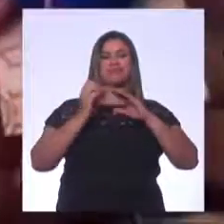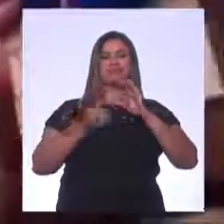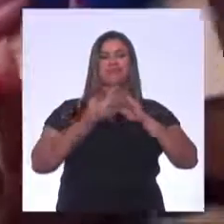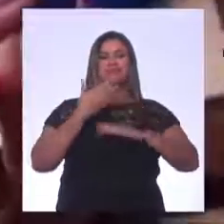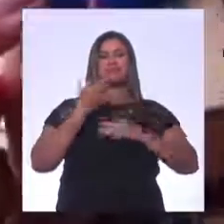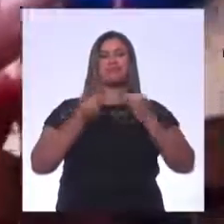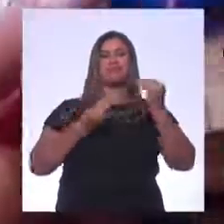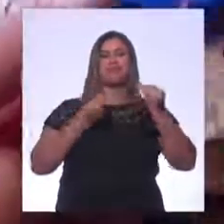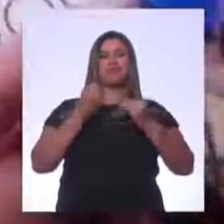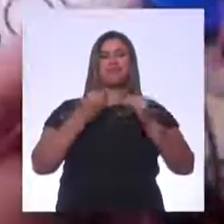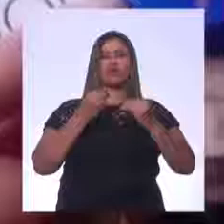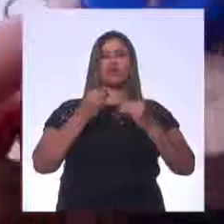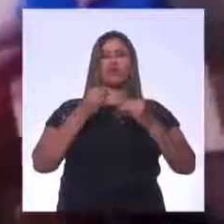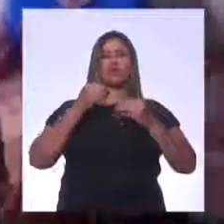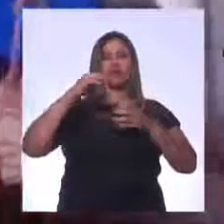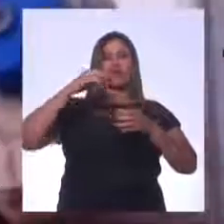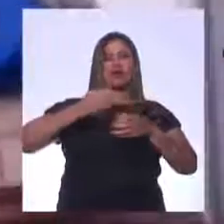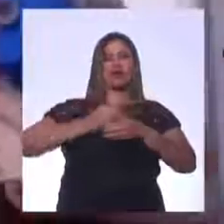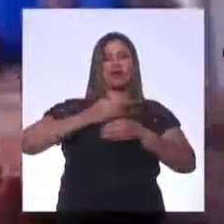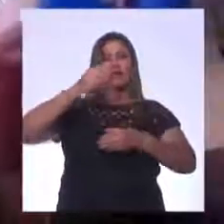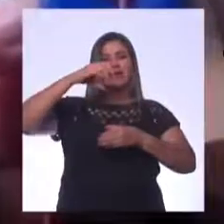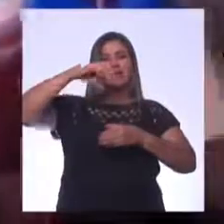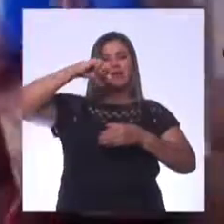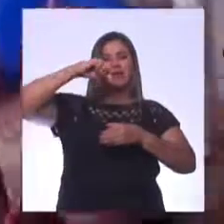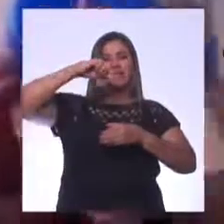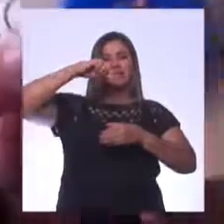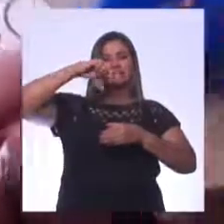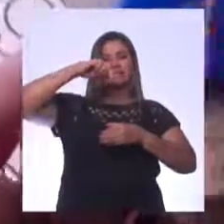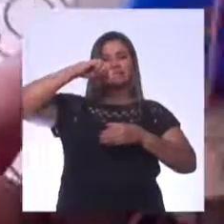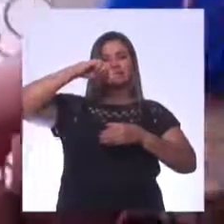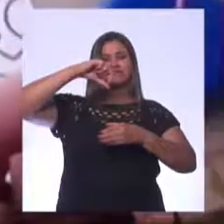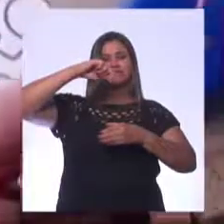que foi feito com tampinhas